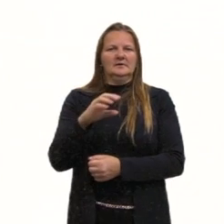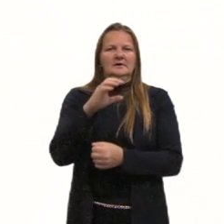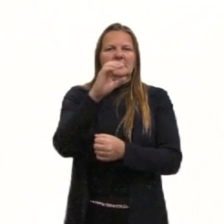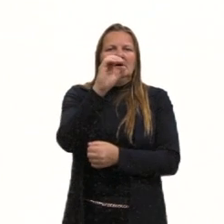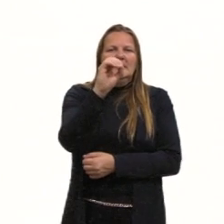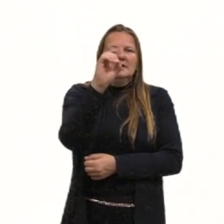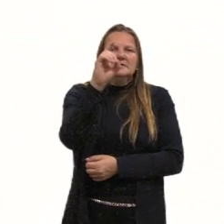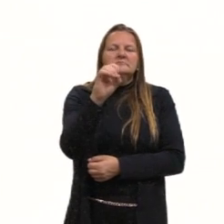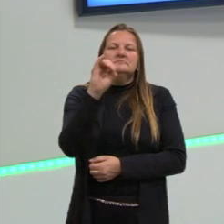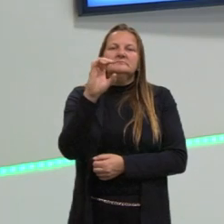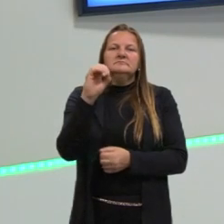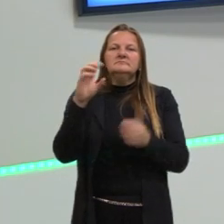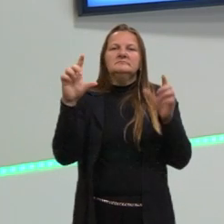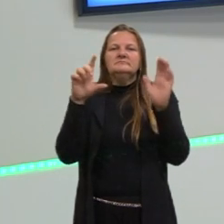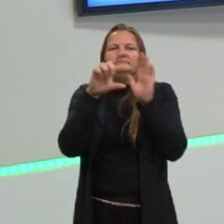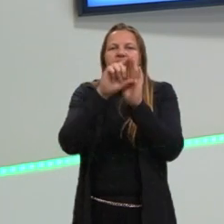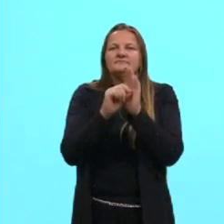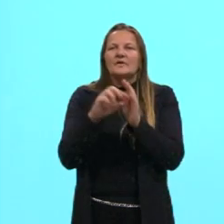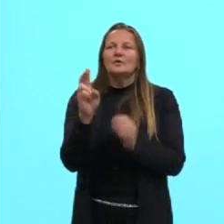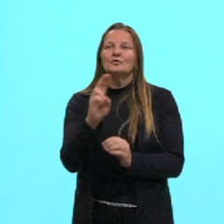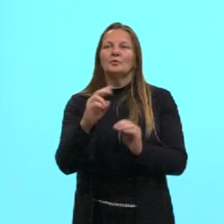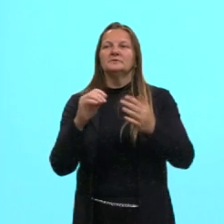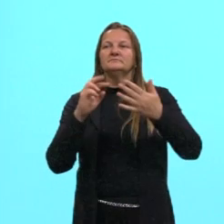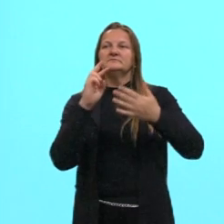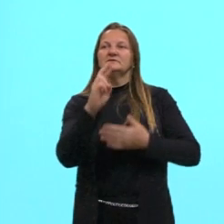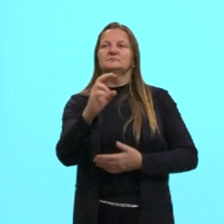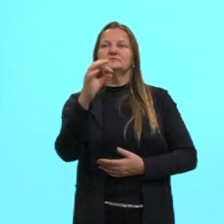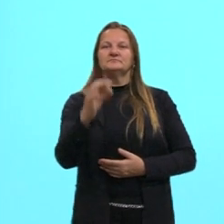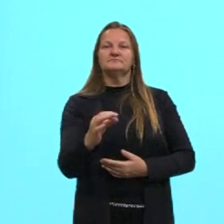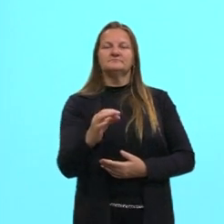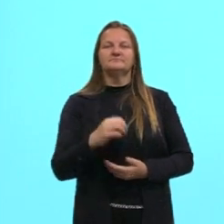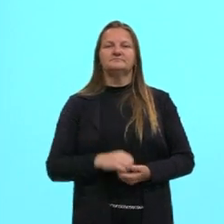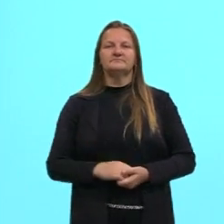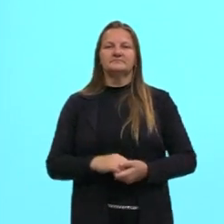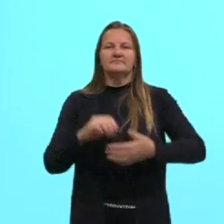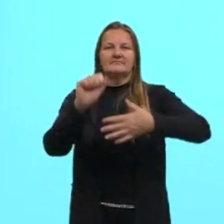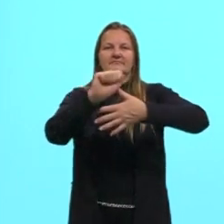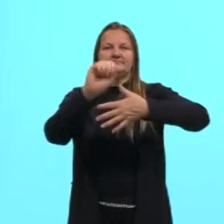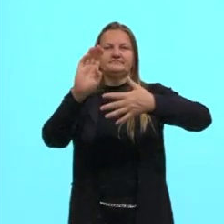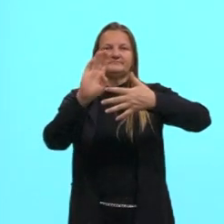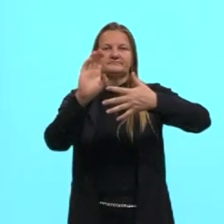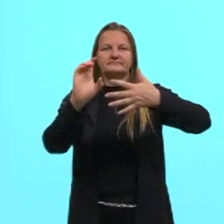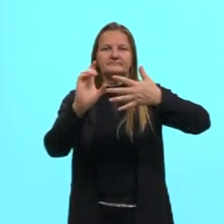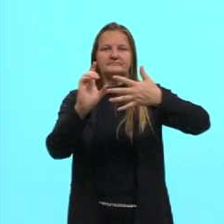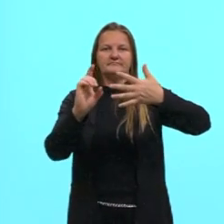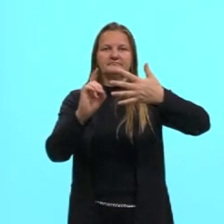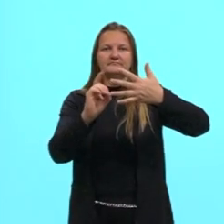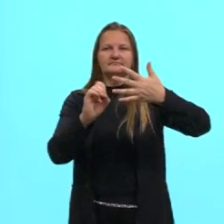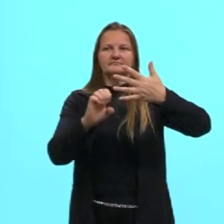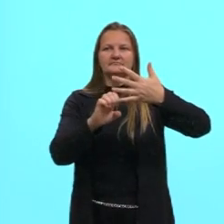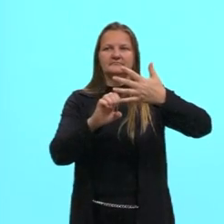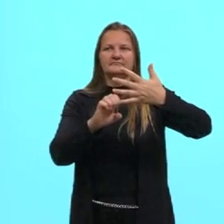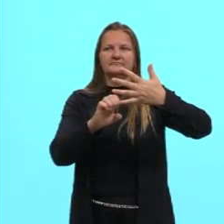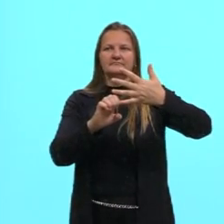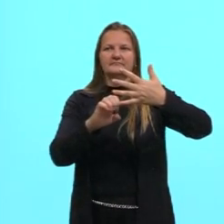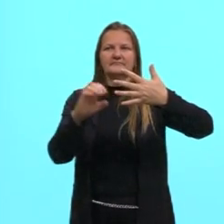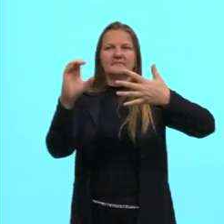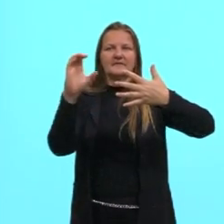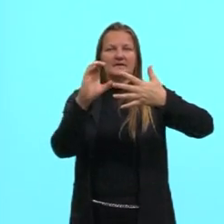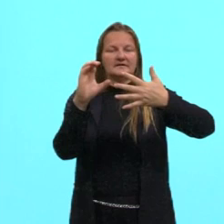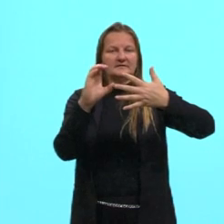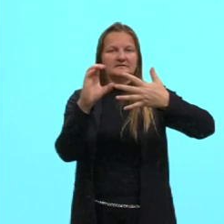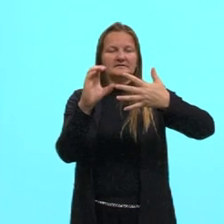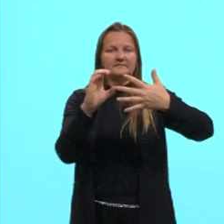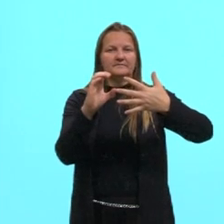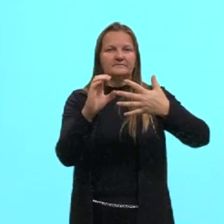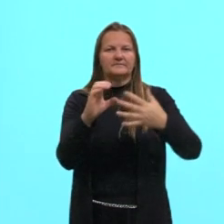e uma redução qual reação é mesmo essa é um nomezinho já diz né mas redução uma reação